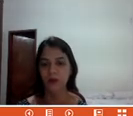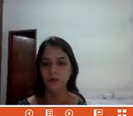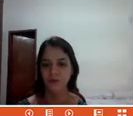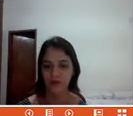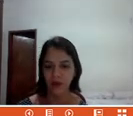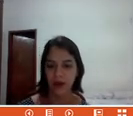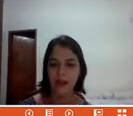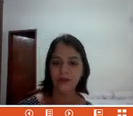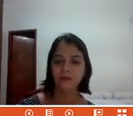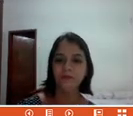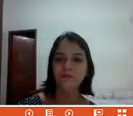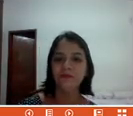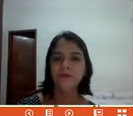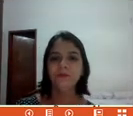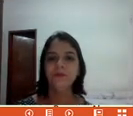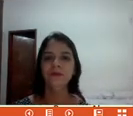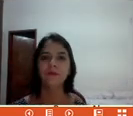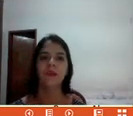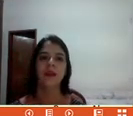pelo nome, correto?